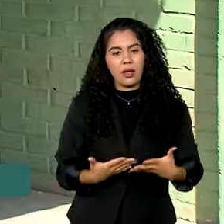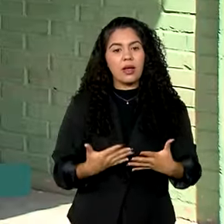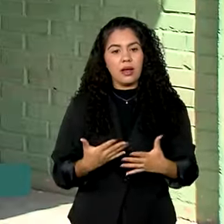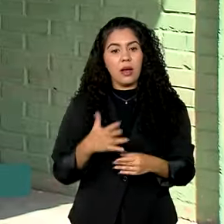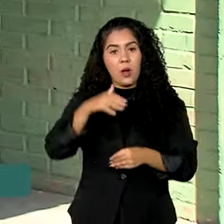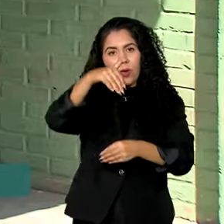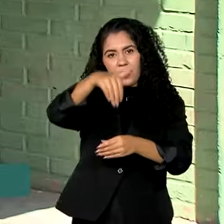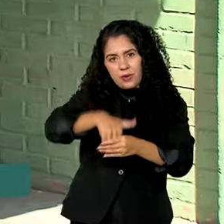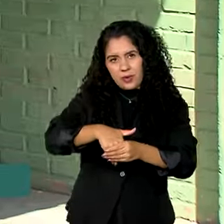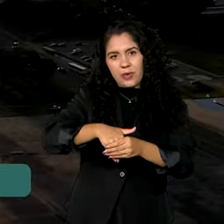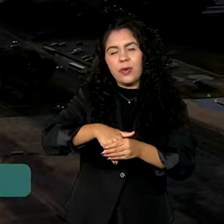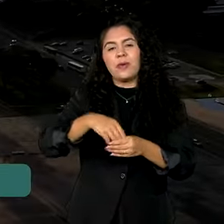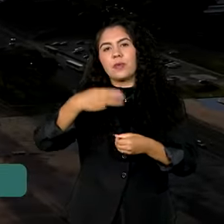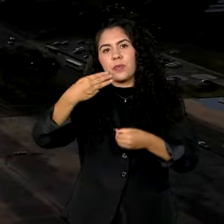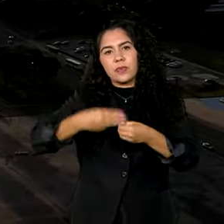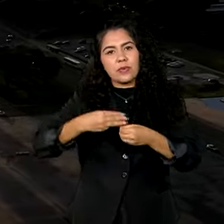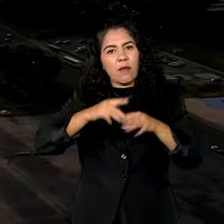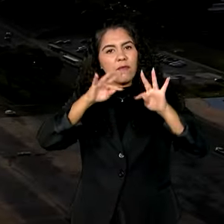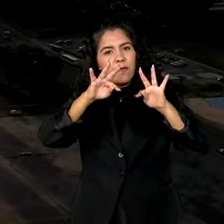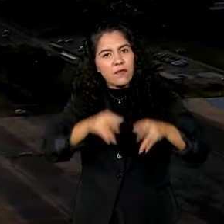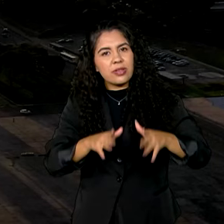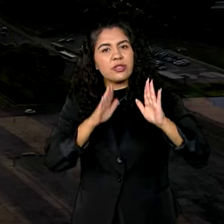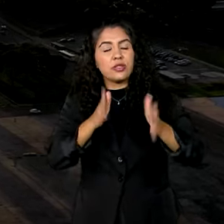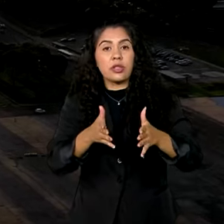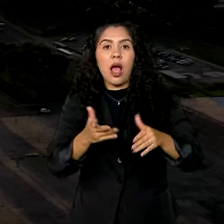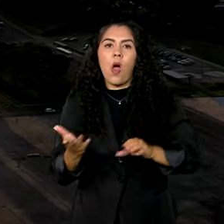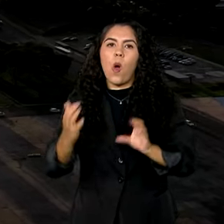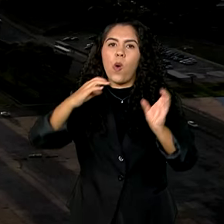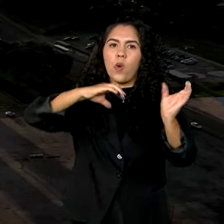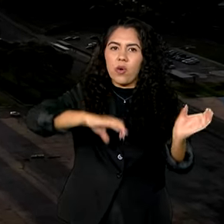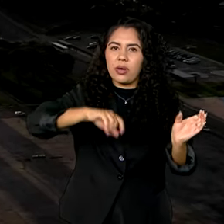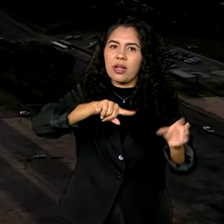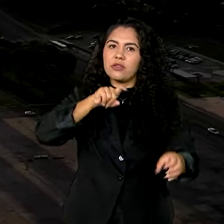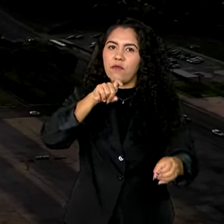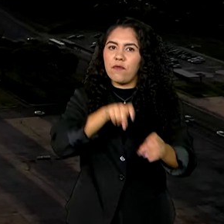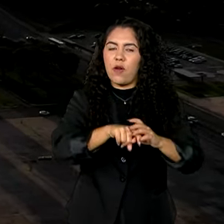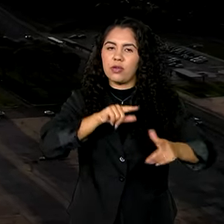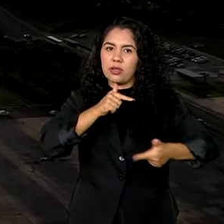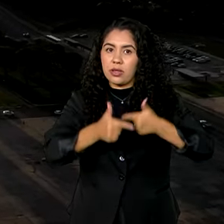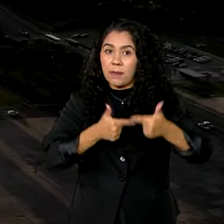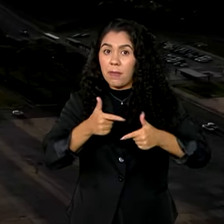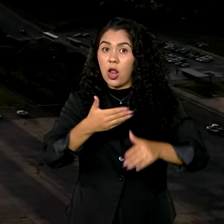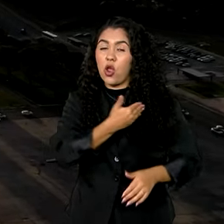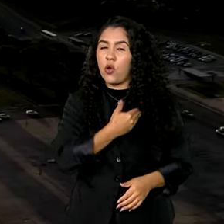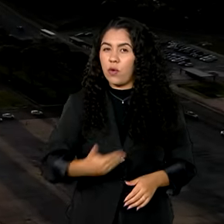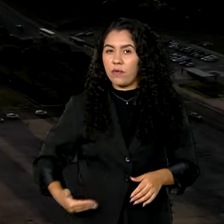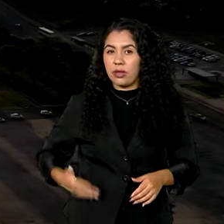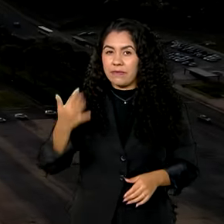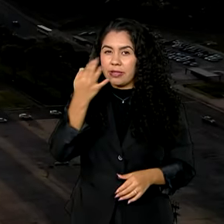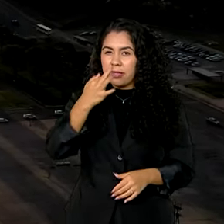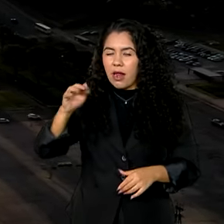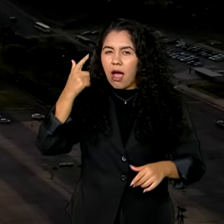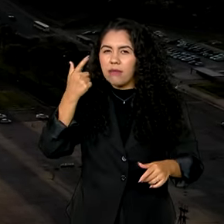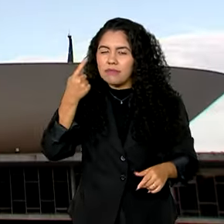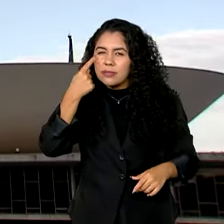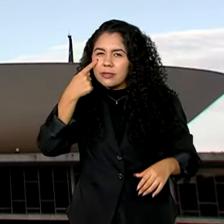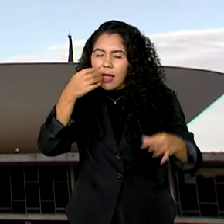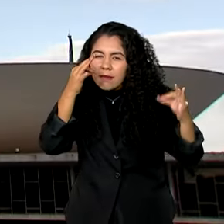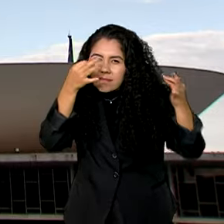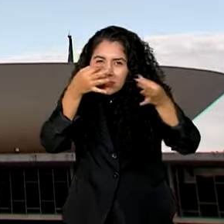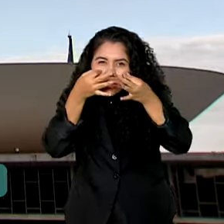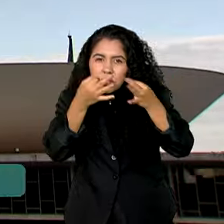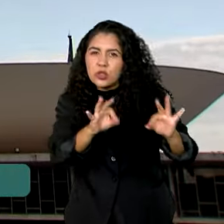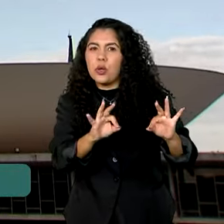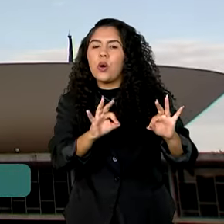das eleições municipais, o Congresso retoma os trabalhos e o governo está de olho nessa retomada. E os